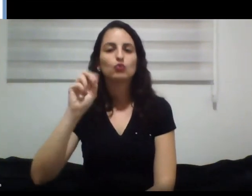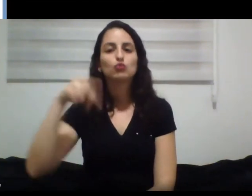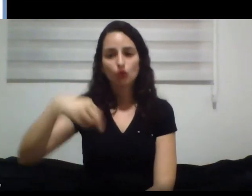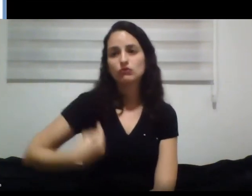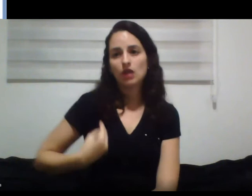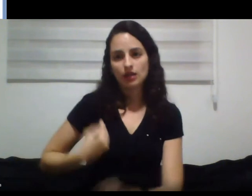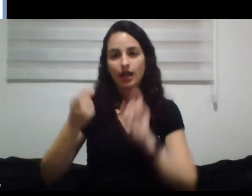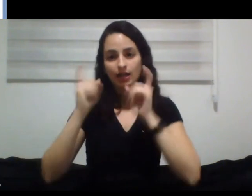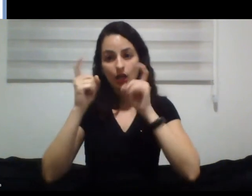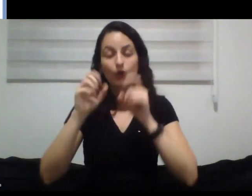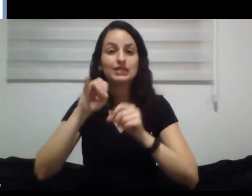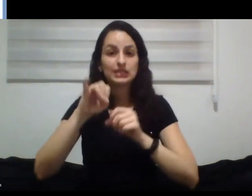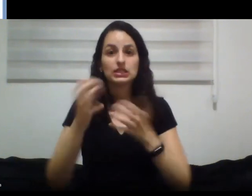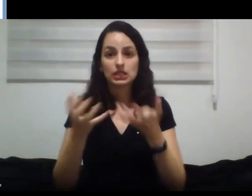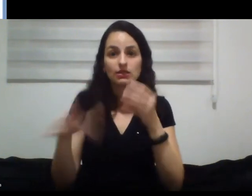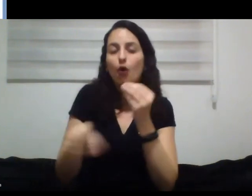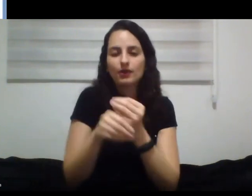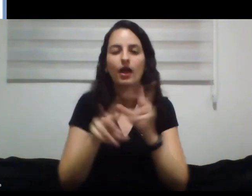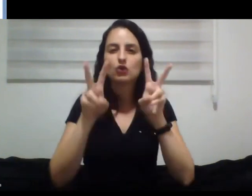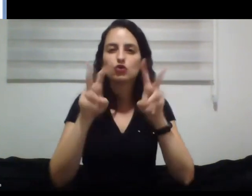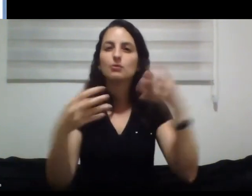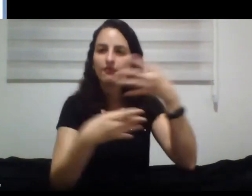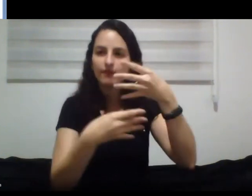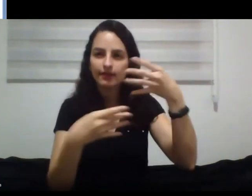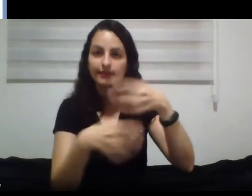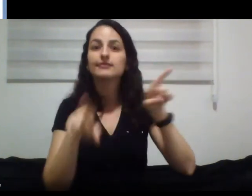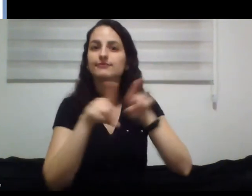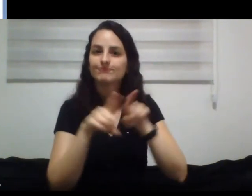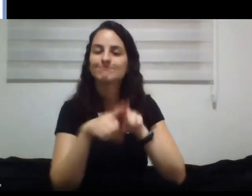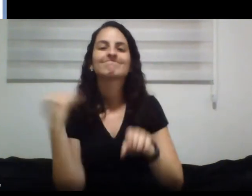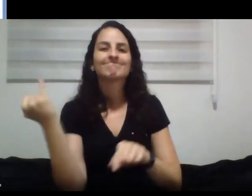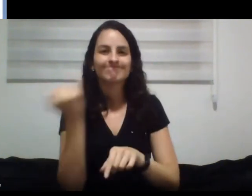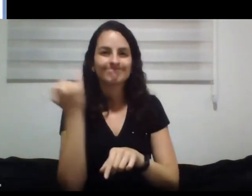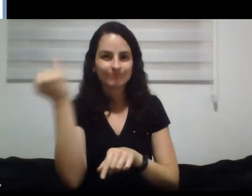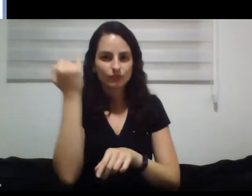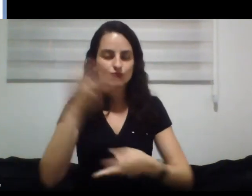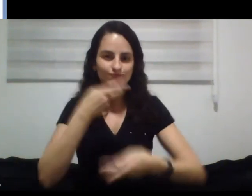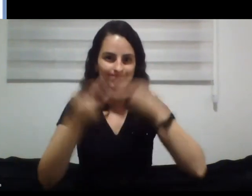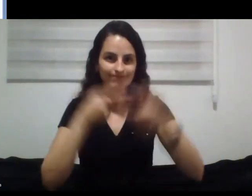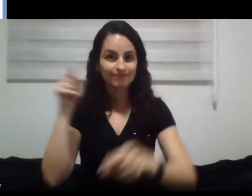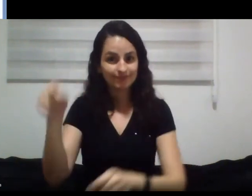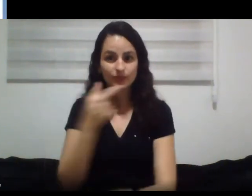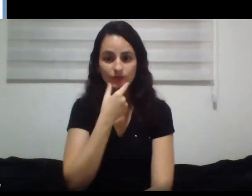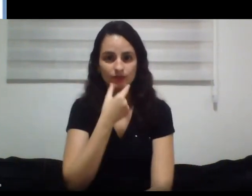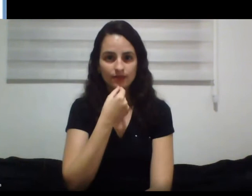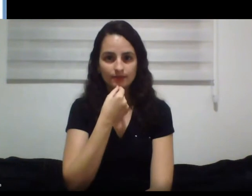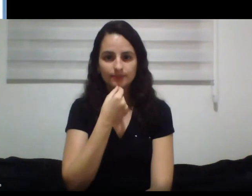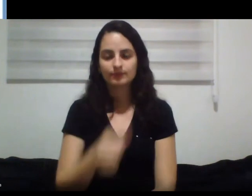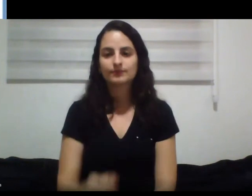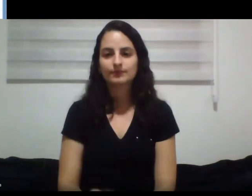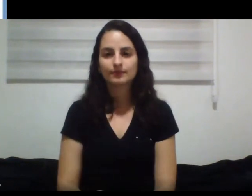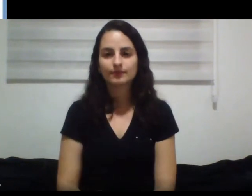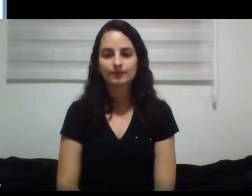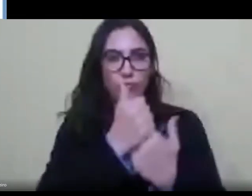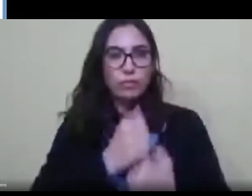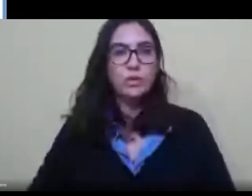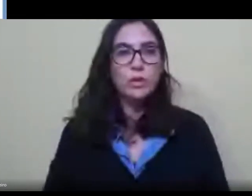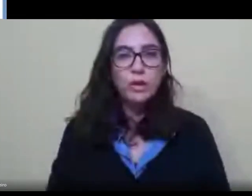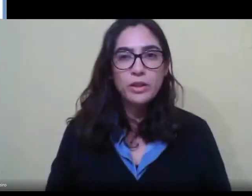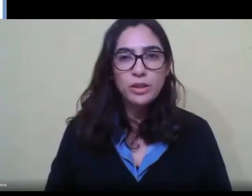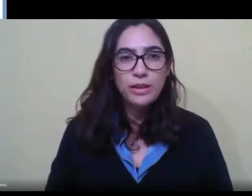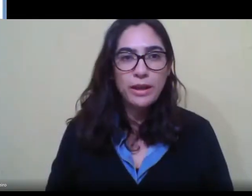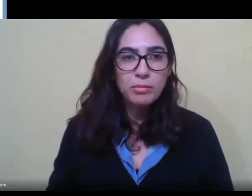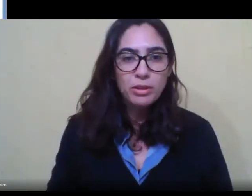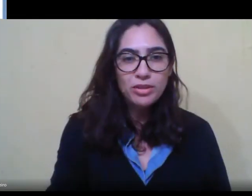Bom, bom dia a todos. Eu acho que a Aline ela foi muito feliz no que está falando, Aline,